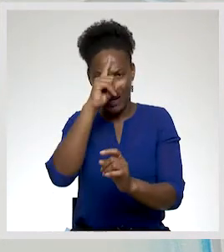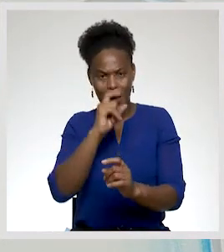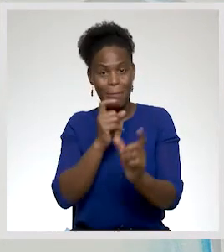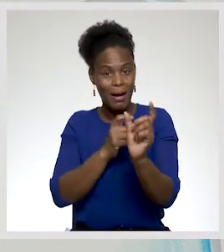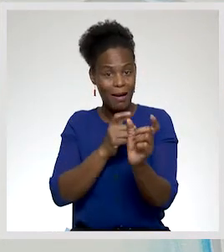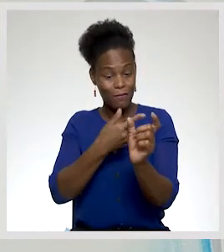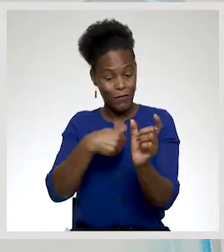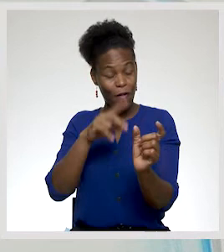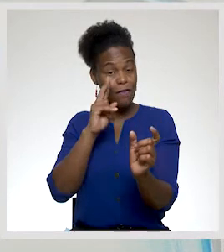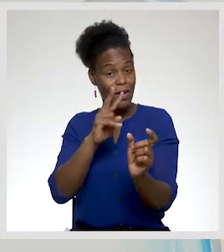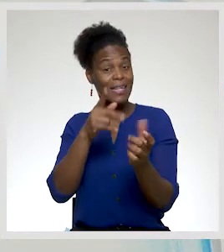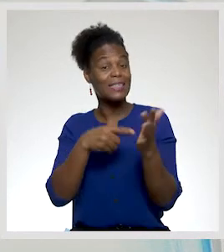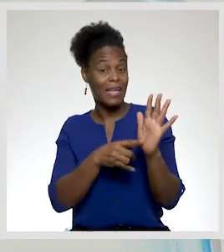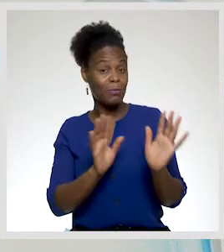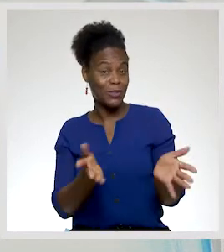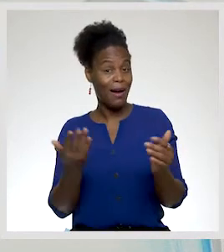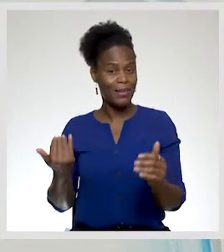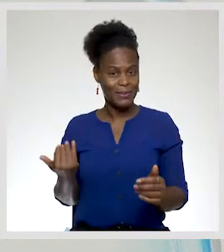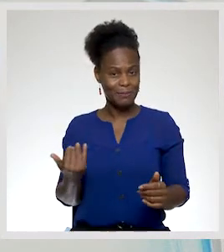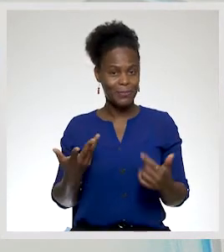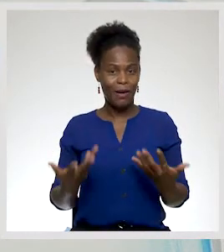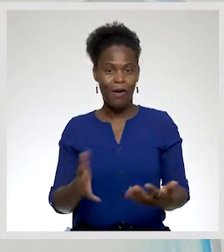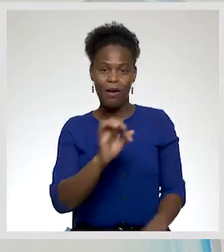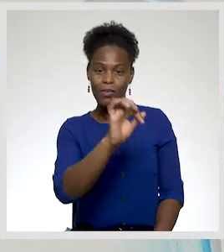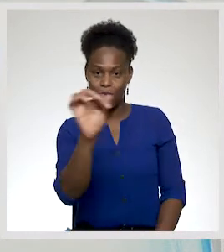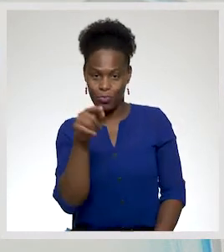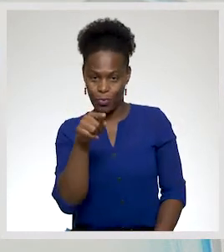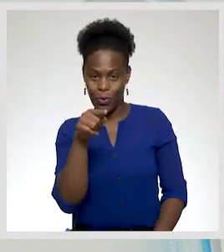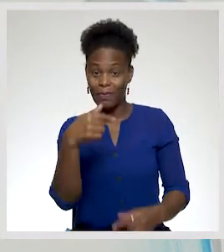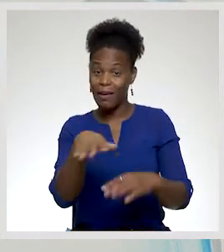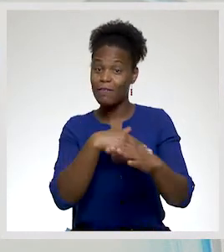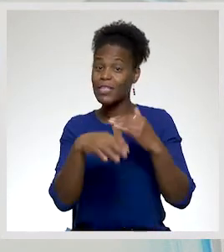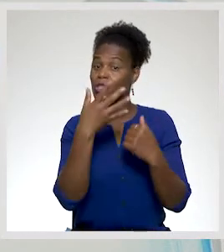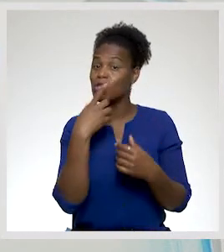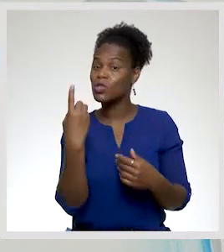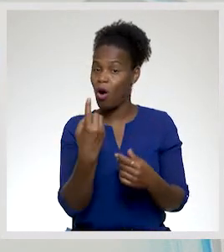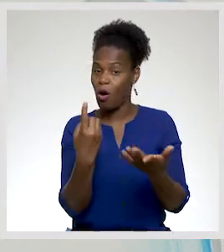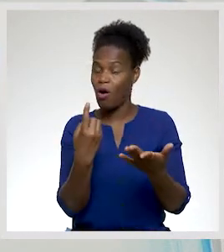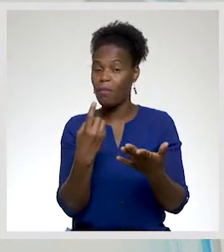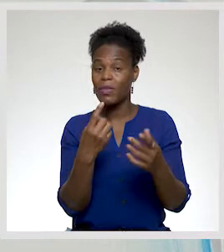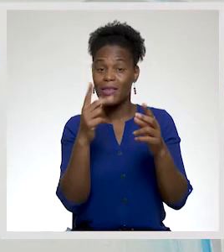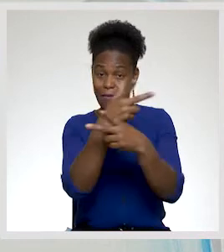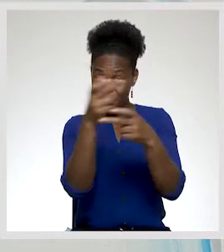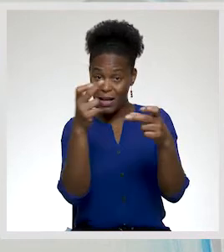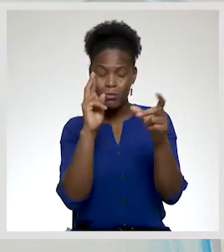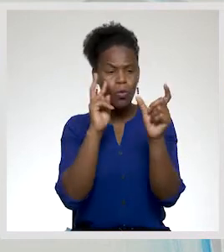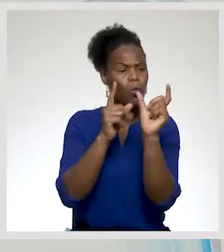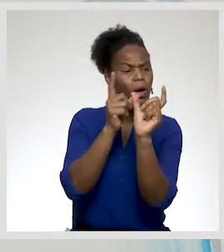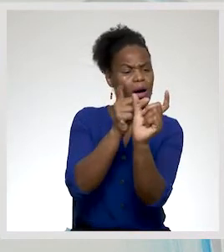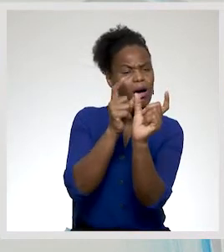vídeo até vimos exemplos. E agora vocês vão ter de fazer isso sozinhos.